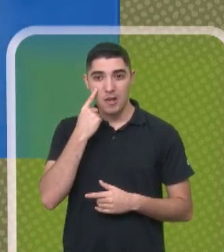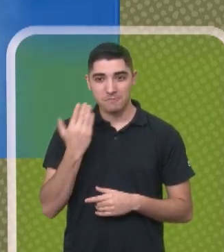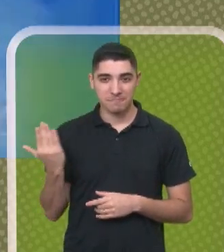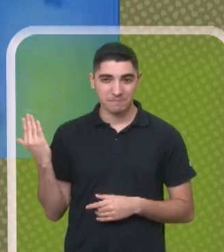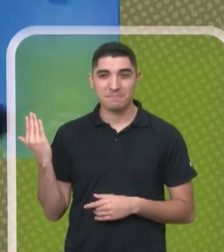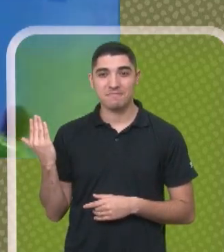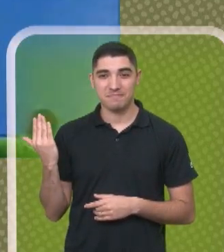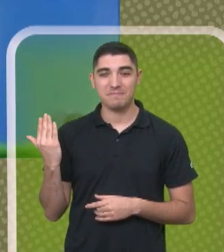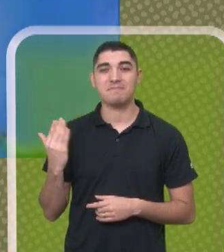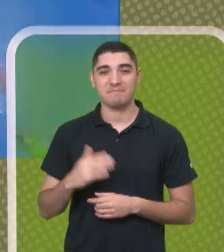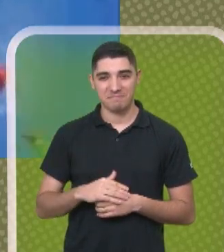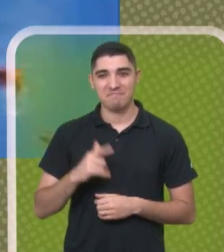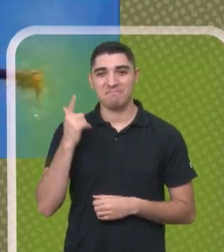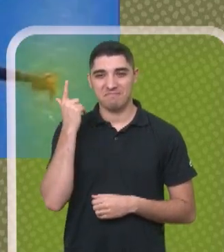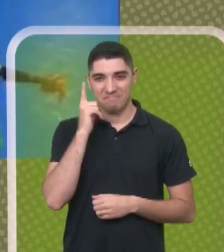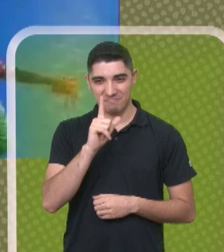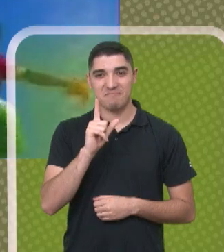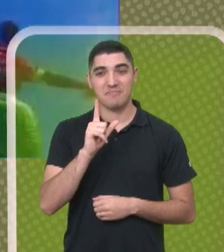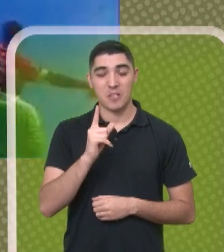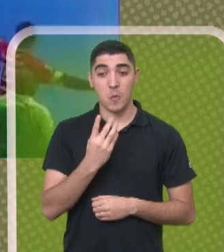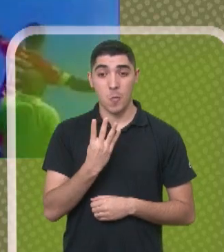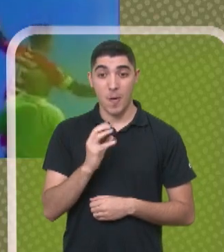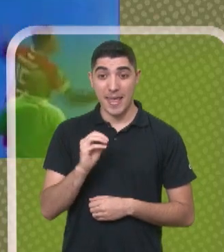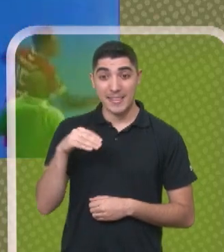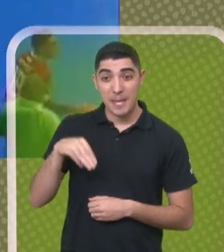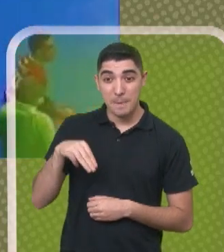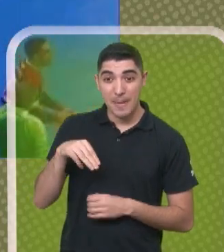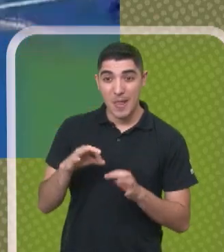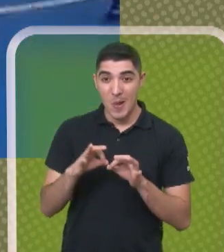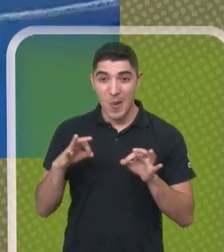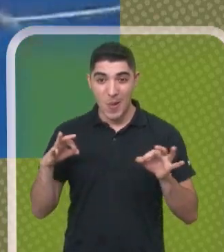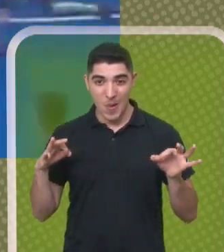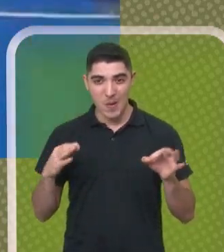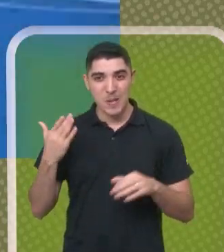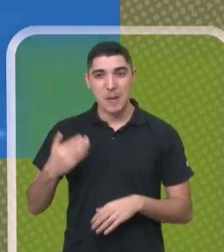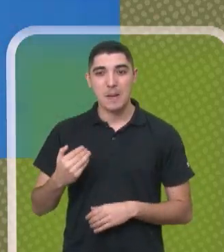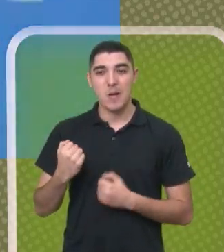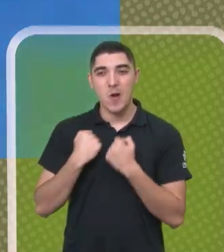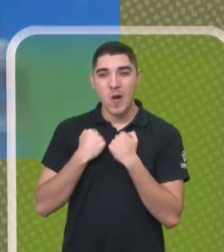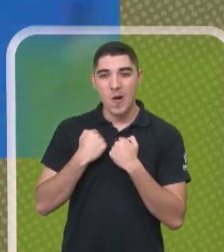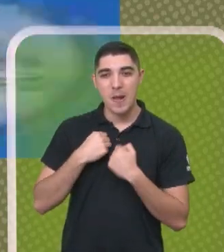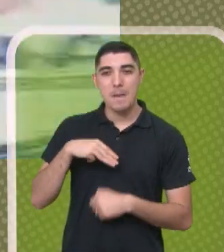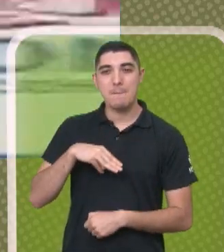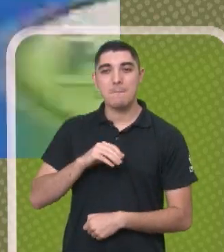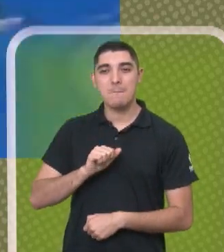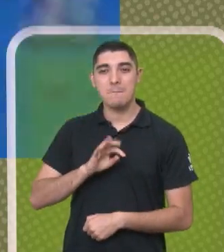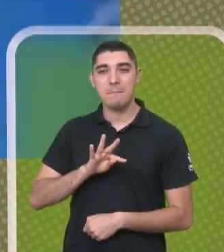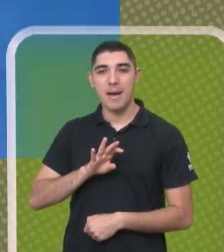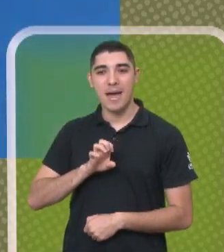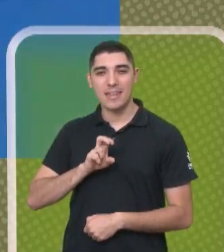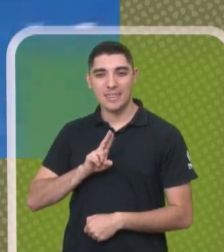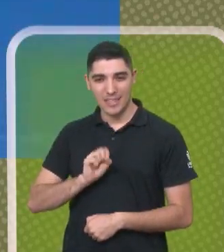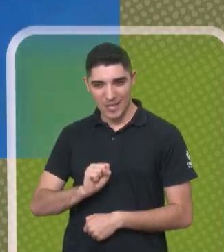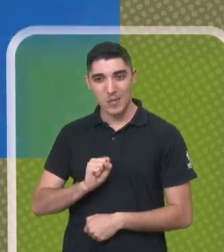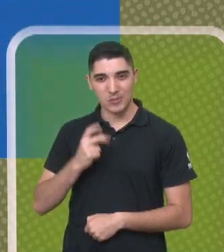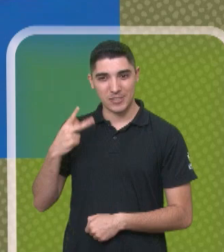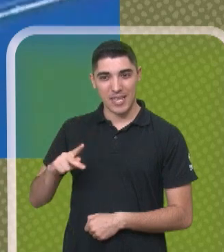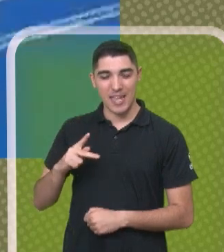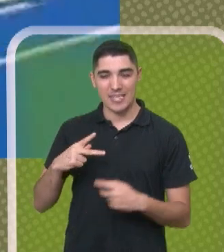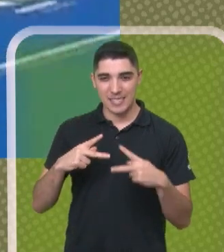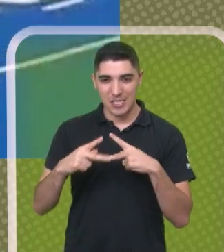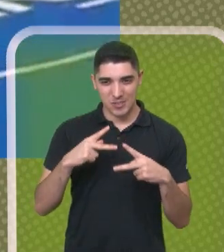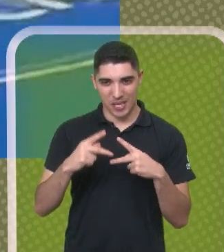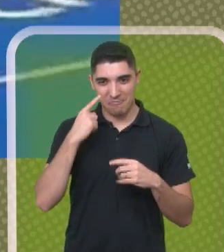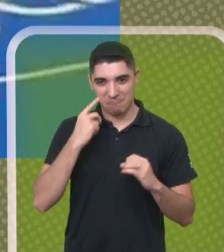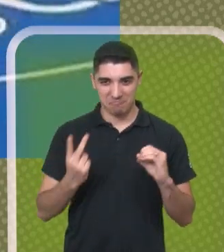dentro, golaço, gol de 40 metros aí do goleiro Matheus, goleiro artilheiro do São José, merece replay, replay triplo, a nossa